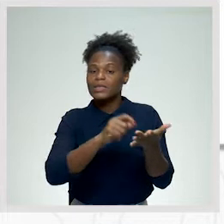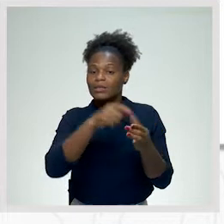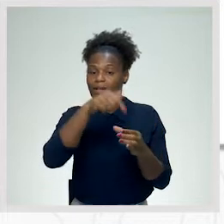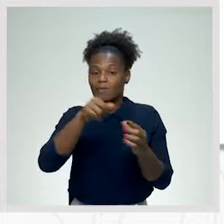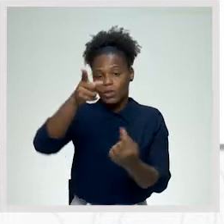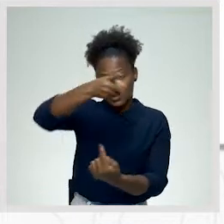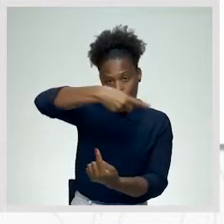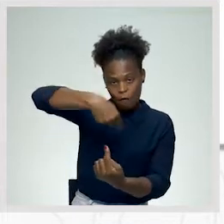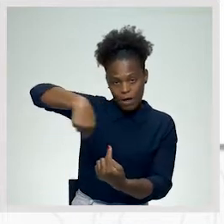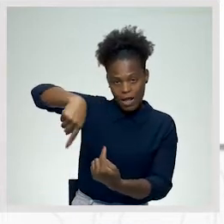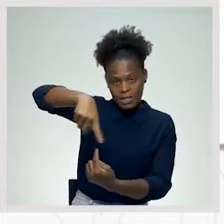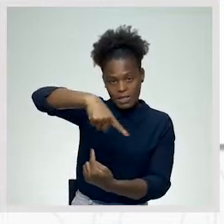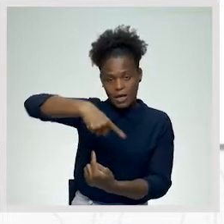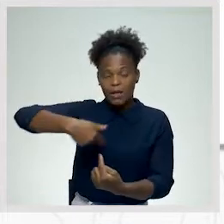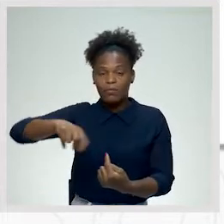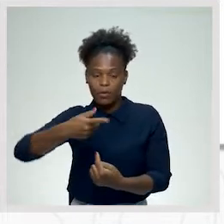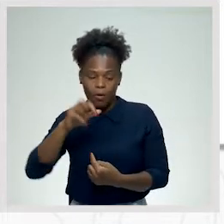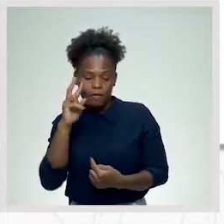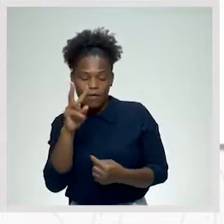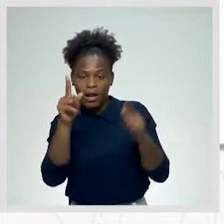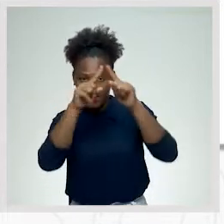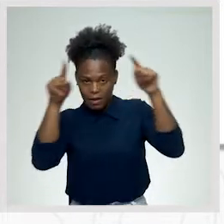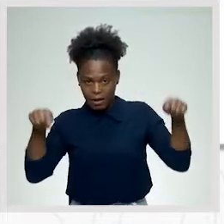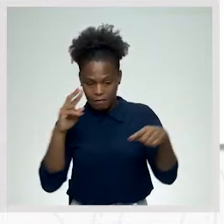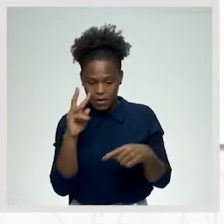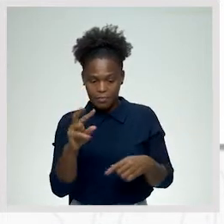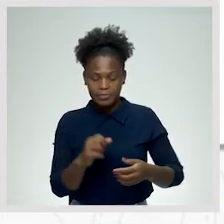numa circunferência. Vamos ver na tela